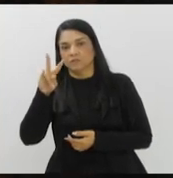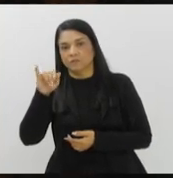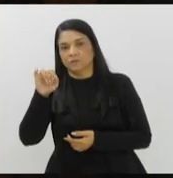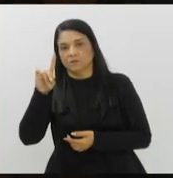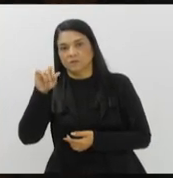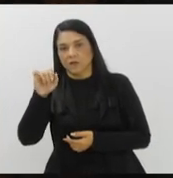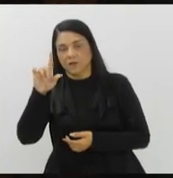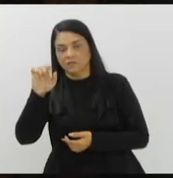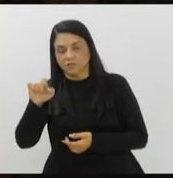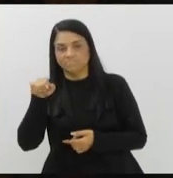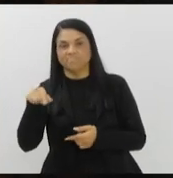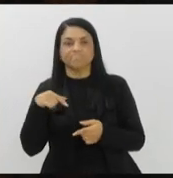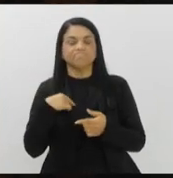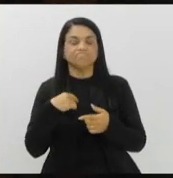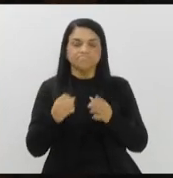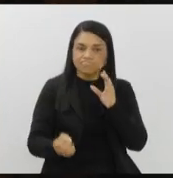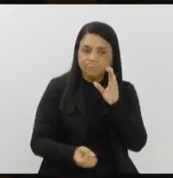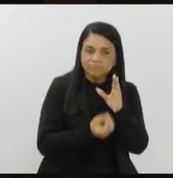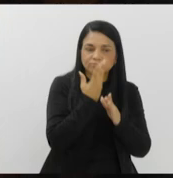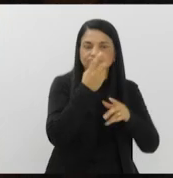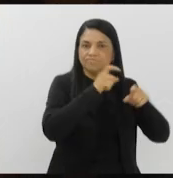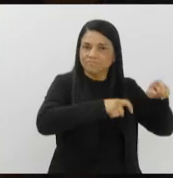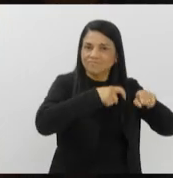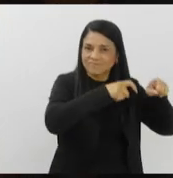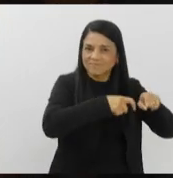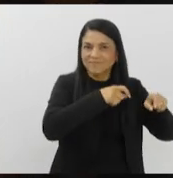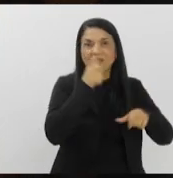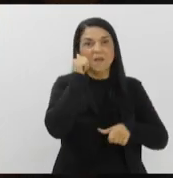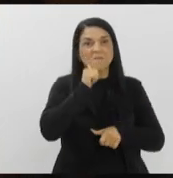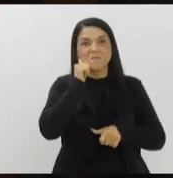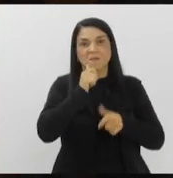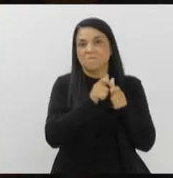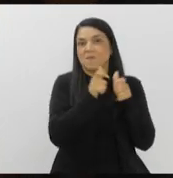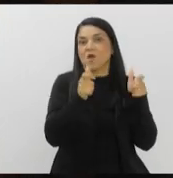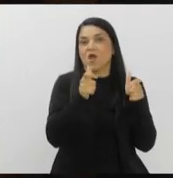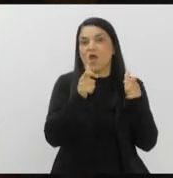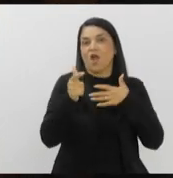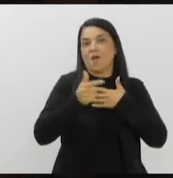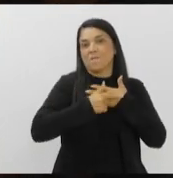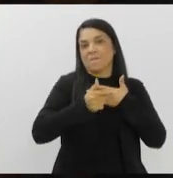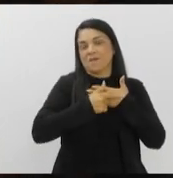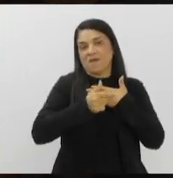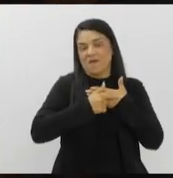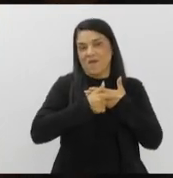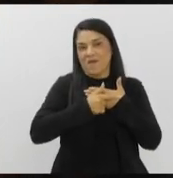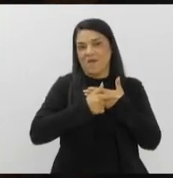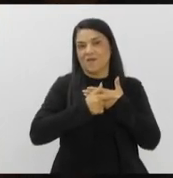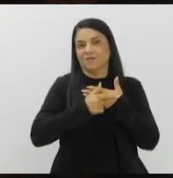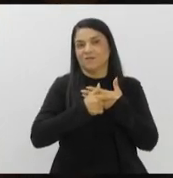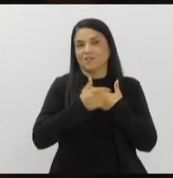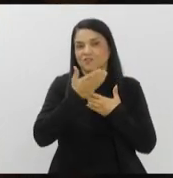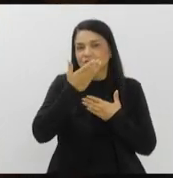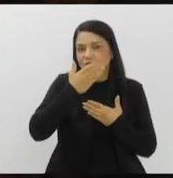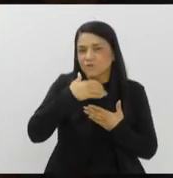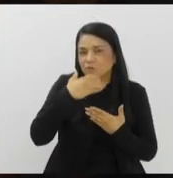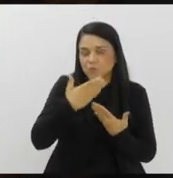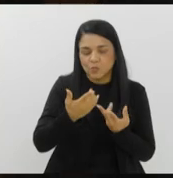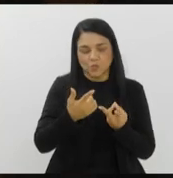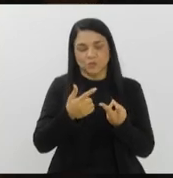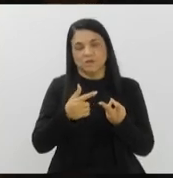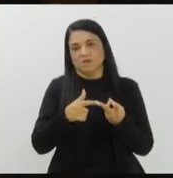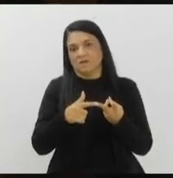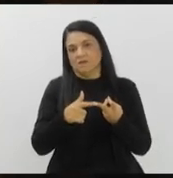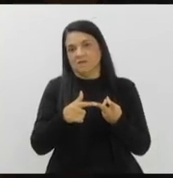sobrevivência da agricultura familiar, e muitas vezes é o papel da mulher que está no processamento das frutas, que